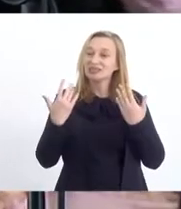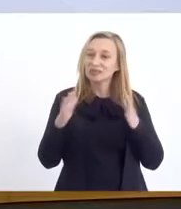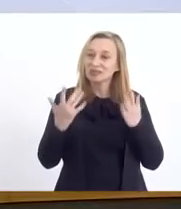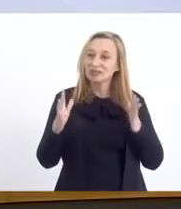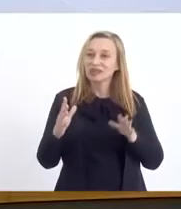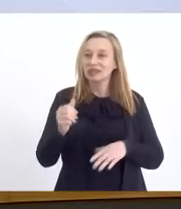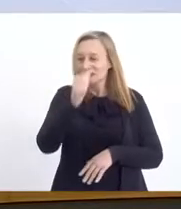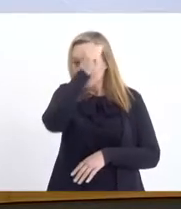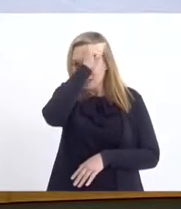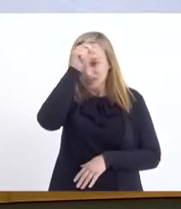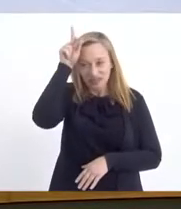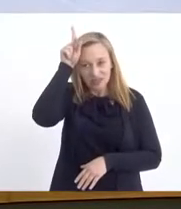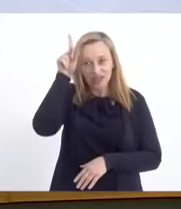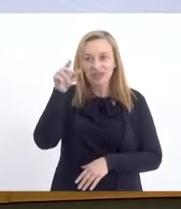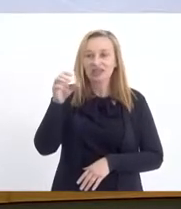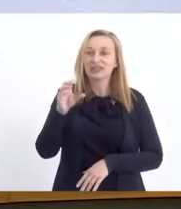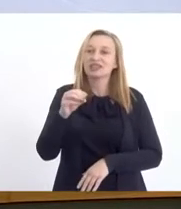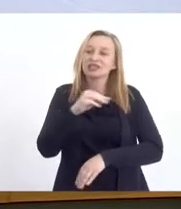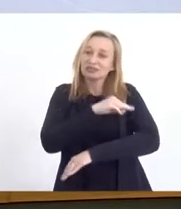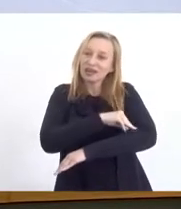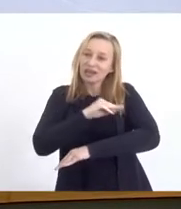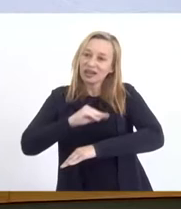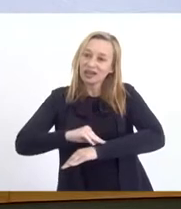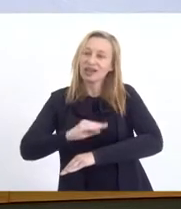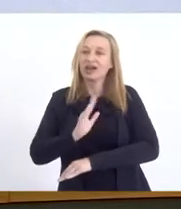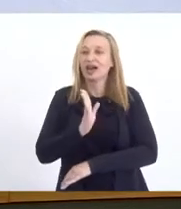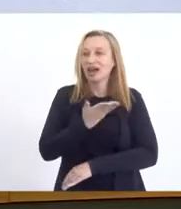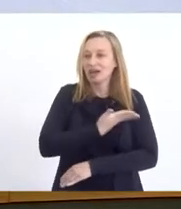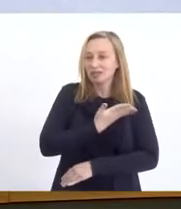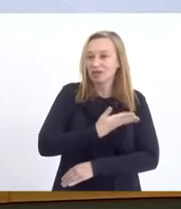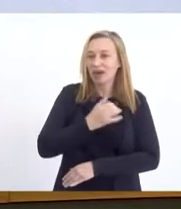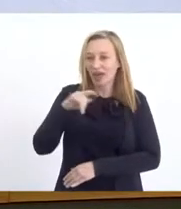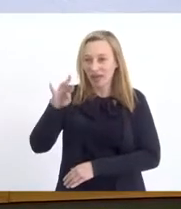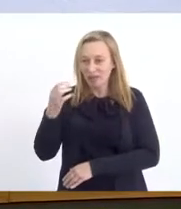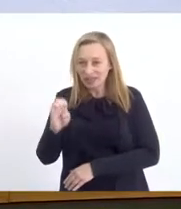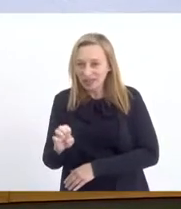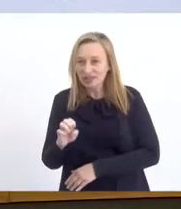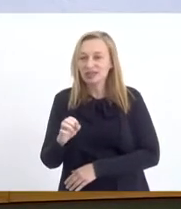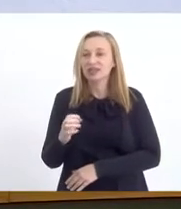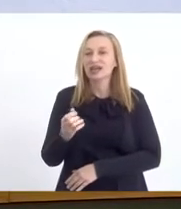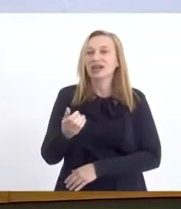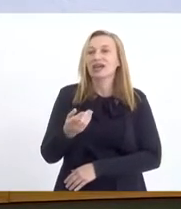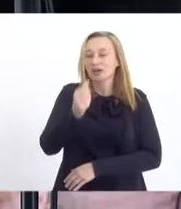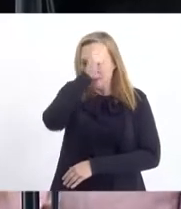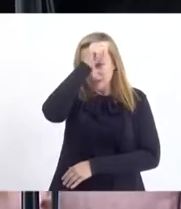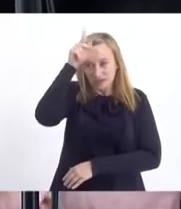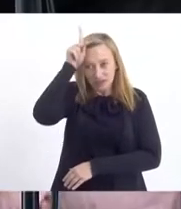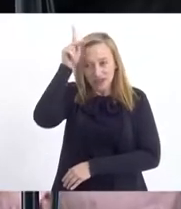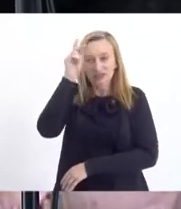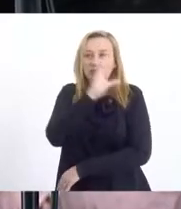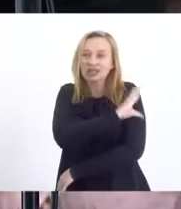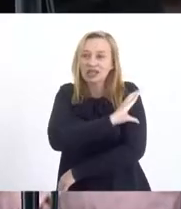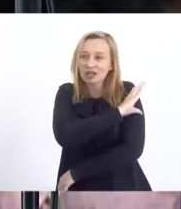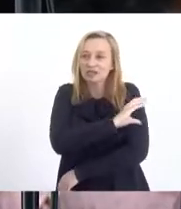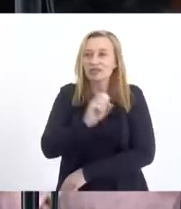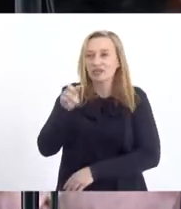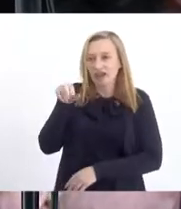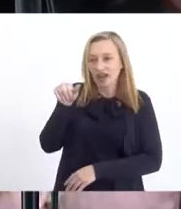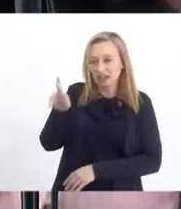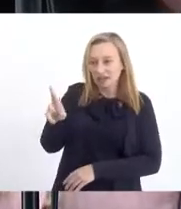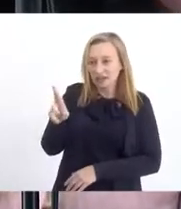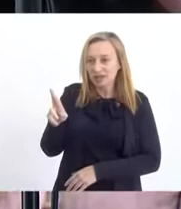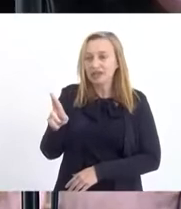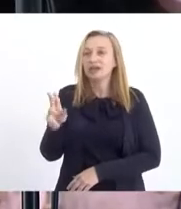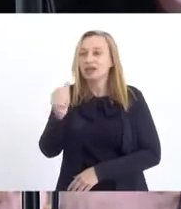querido prefeito de Macaé, meu amigo Elbert, meu querido prefeito de Campos, nosso querido Vladimir, nossa